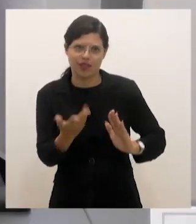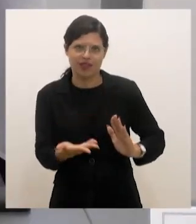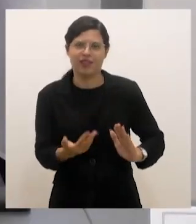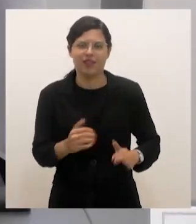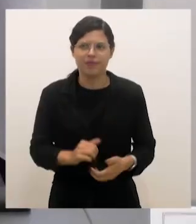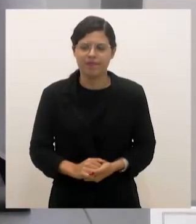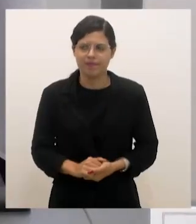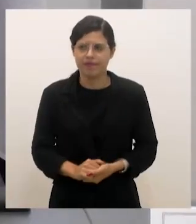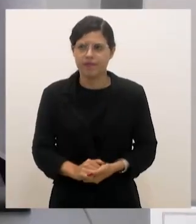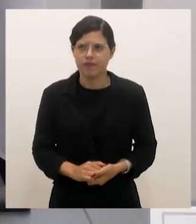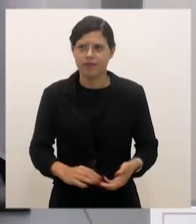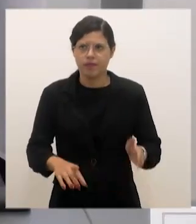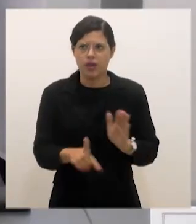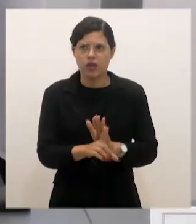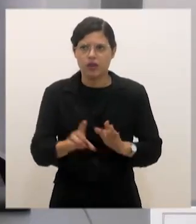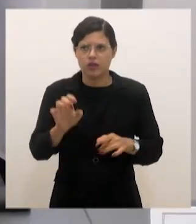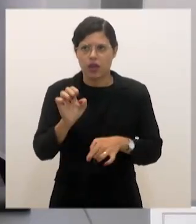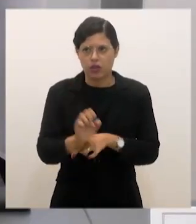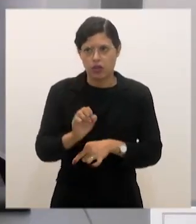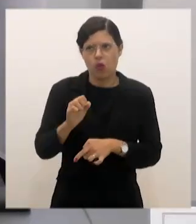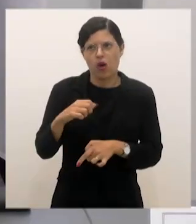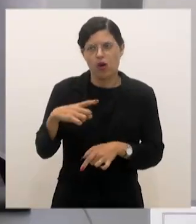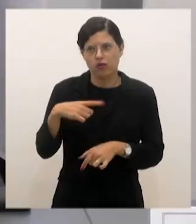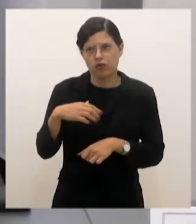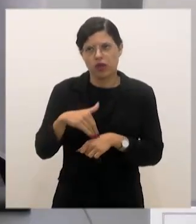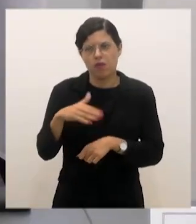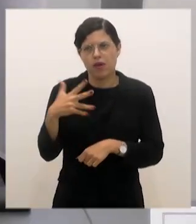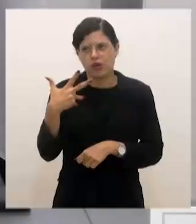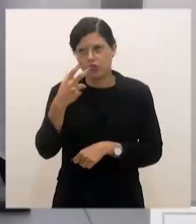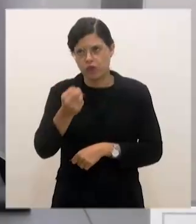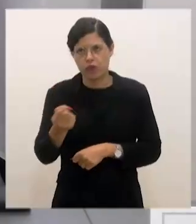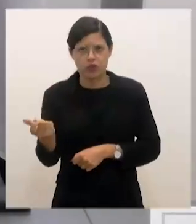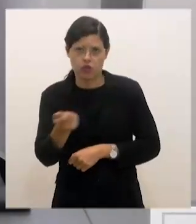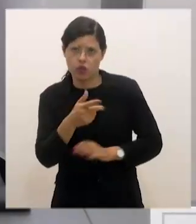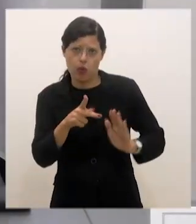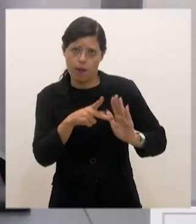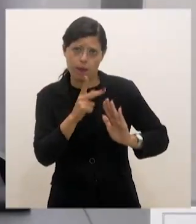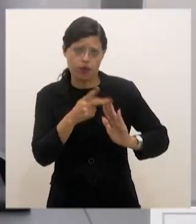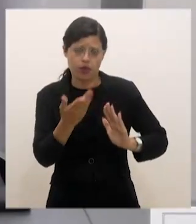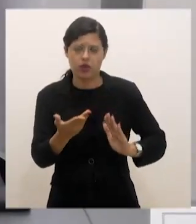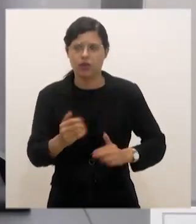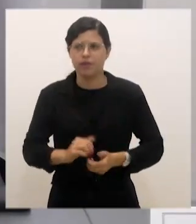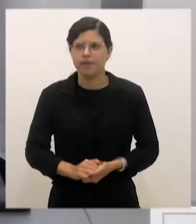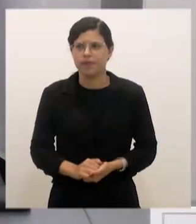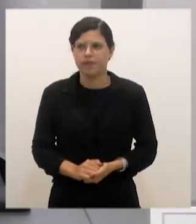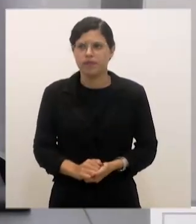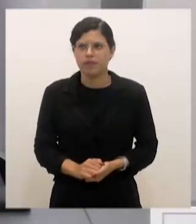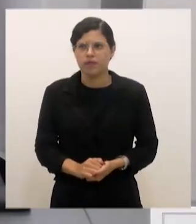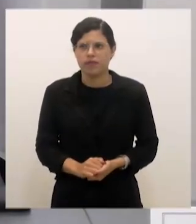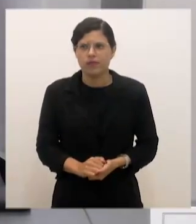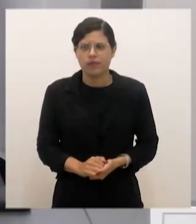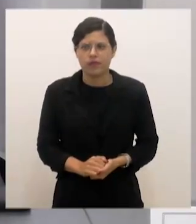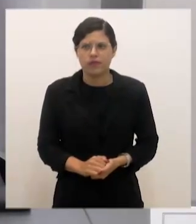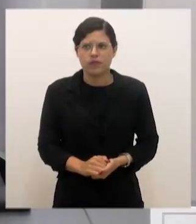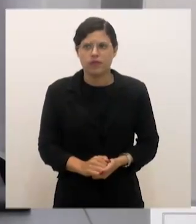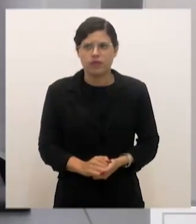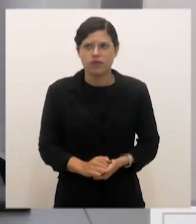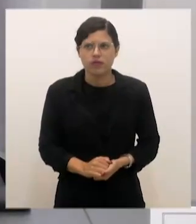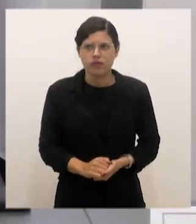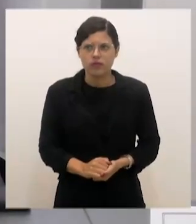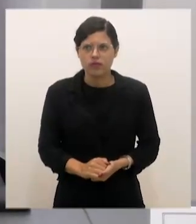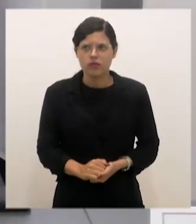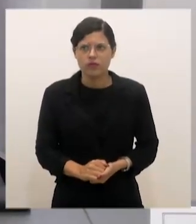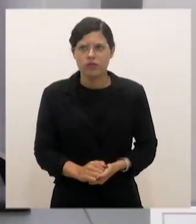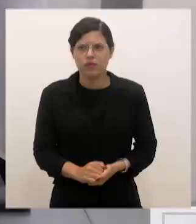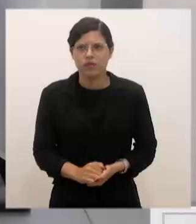Uma lei, ainda que estadual, tem mais força do que uma portaria. E que não